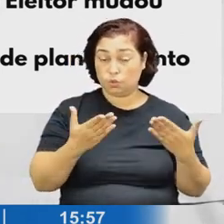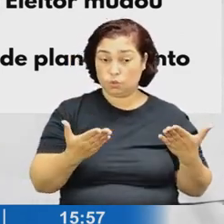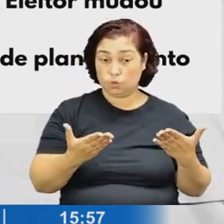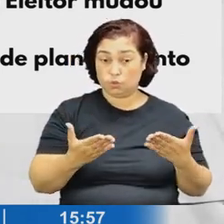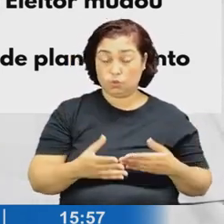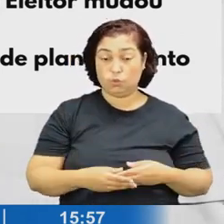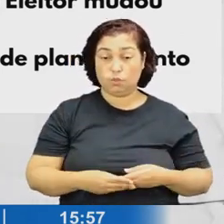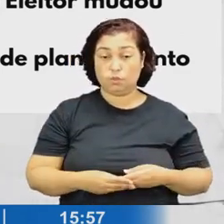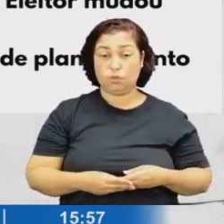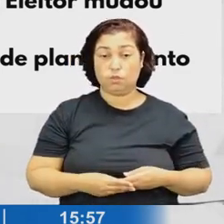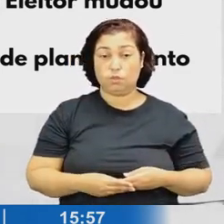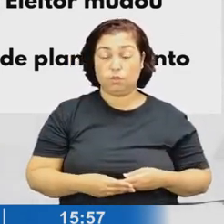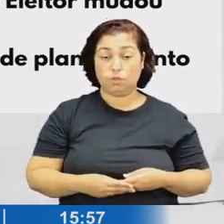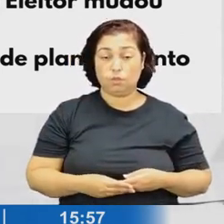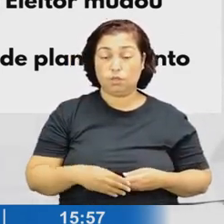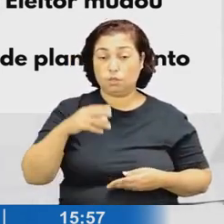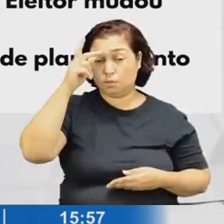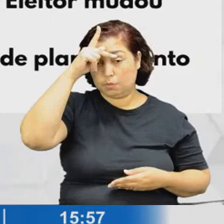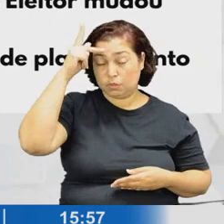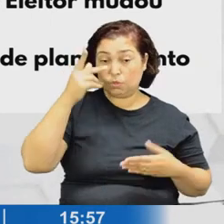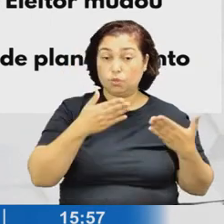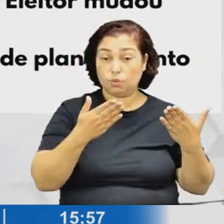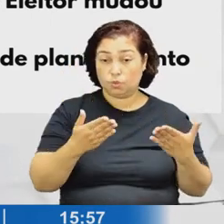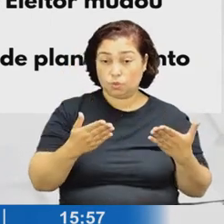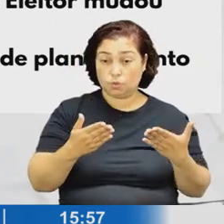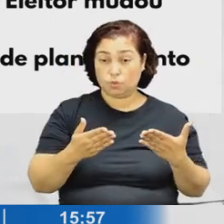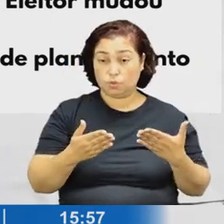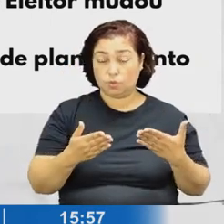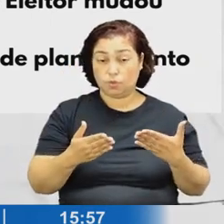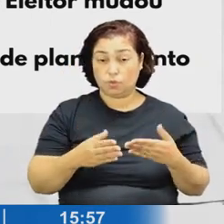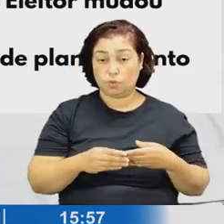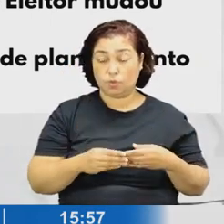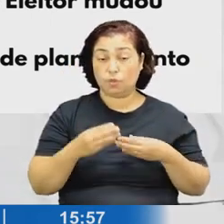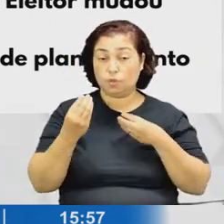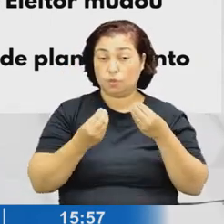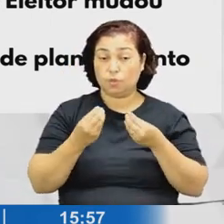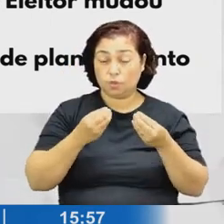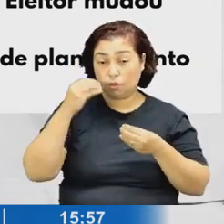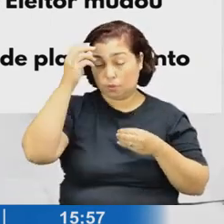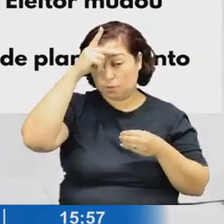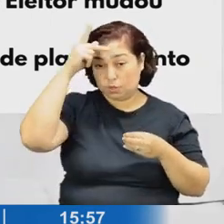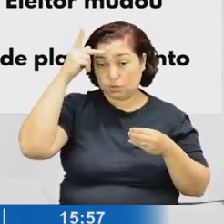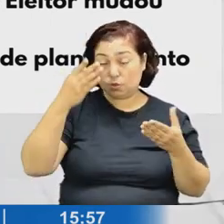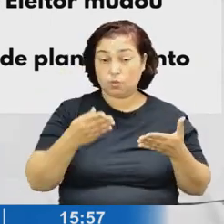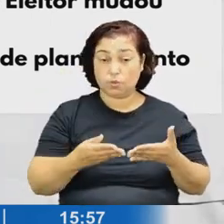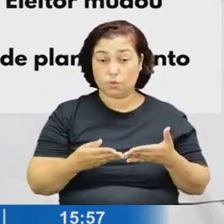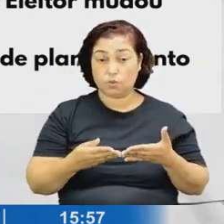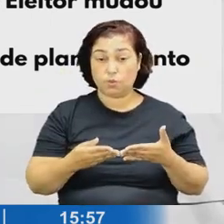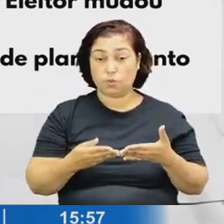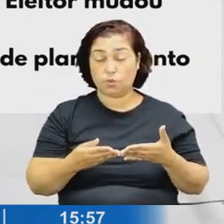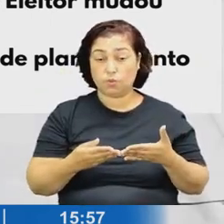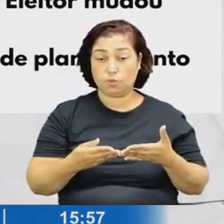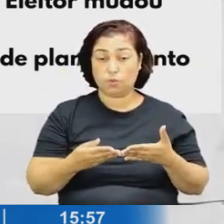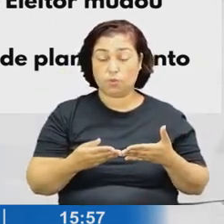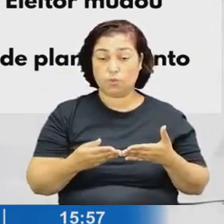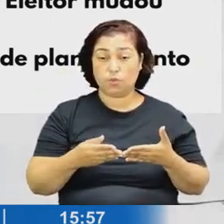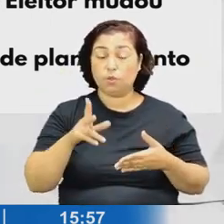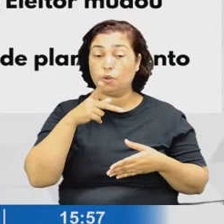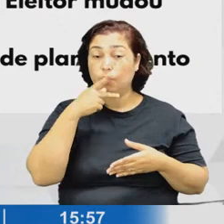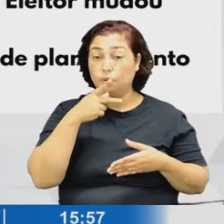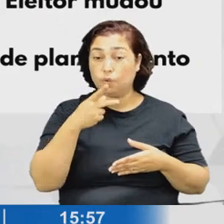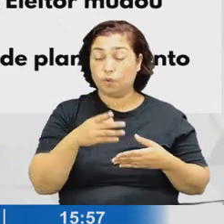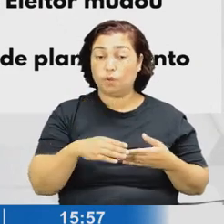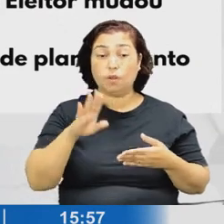moldar as pessoas o eleitor Hoje ele é meio esquerda meio de direito né muita gente tá dentro das caixinhas ideológicas então aquilo que eu falei